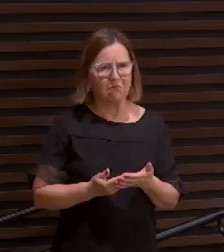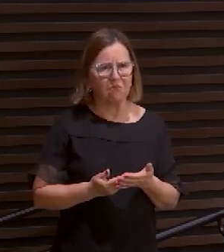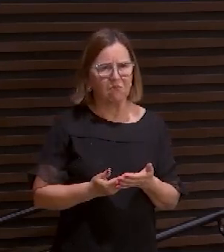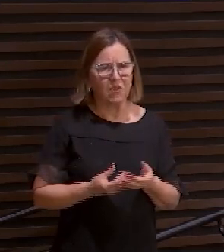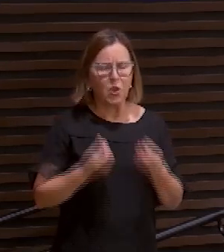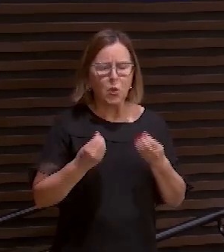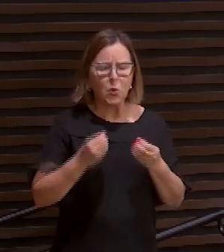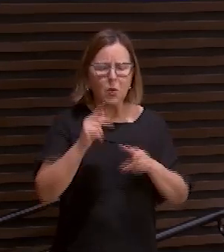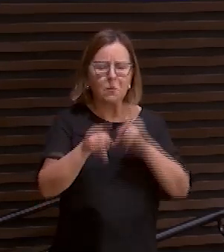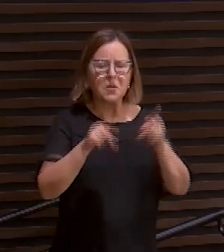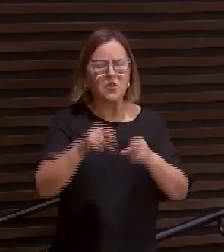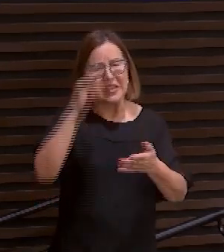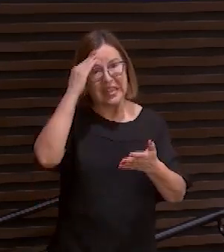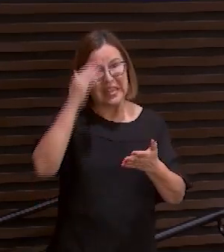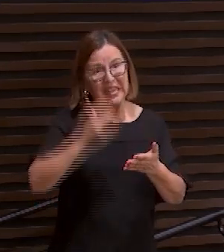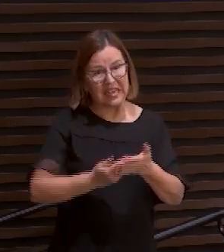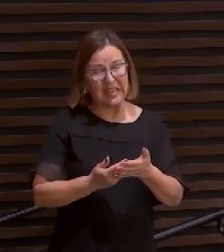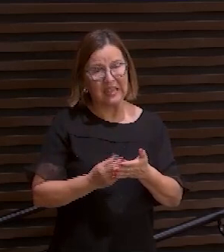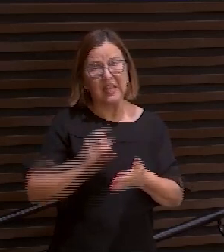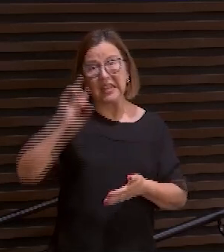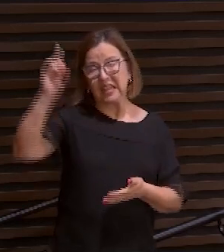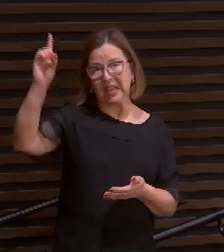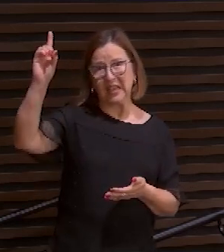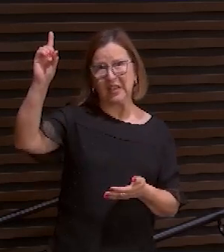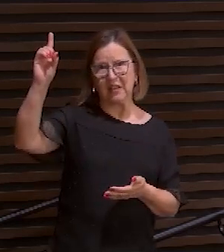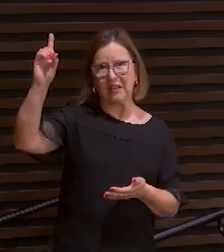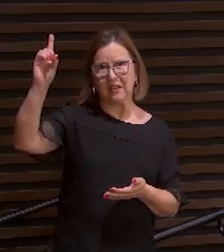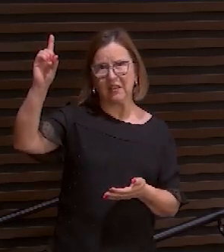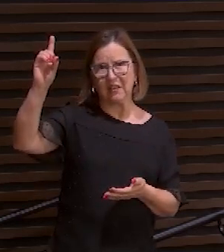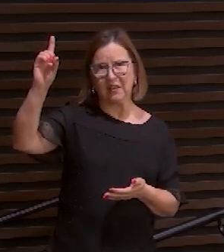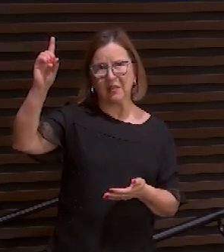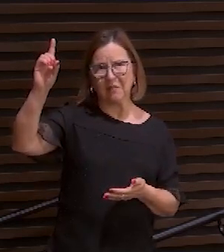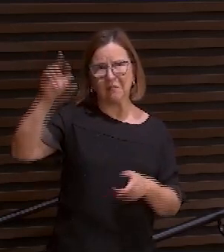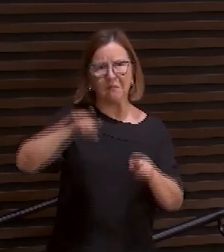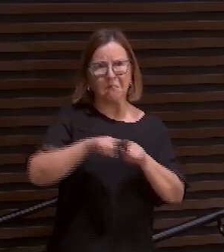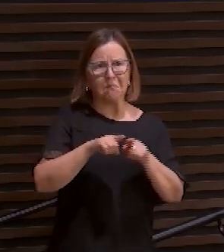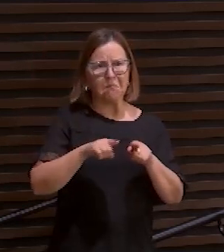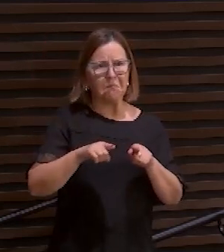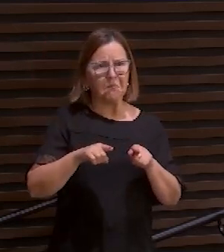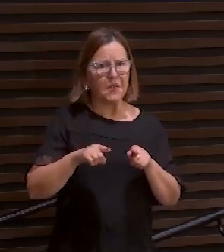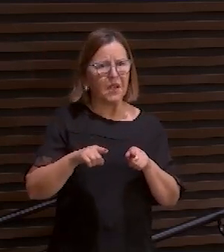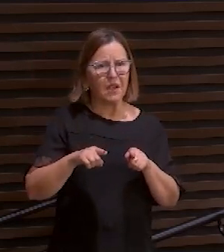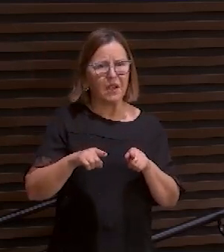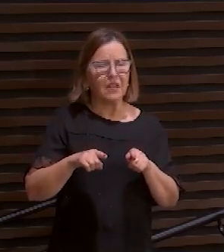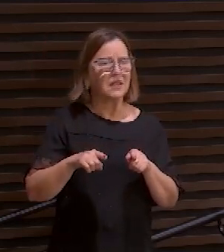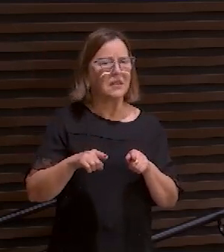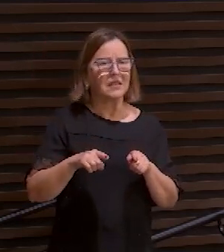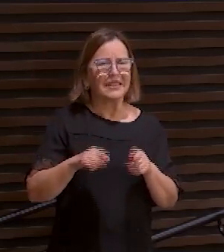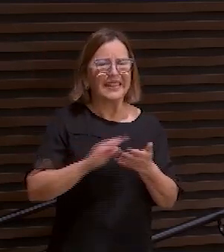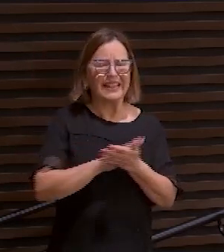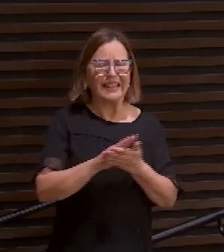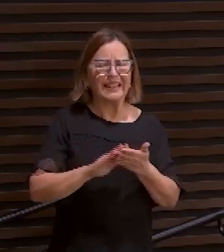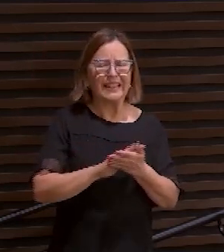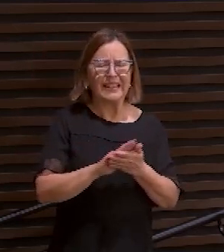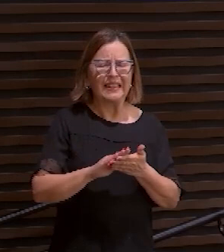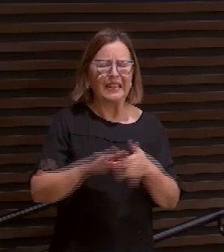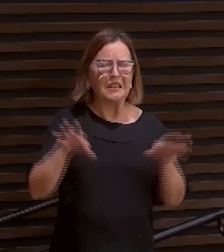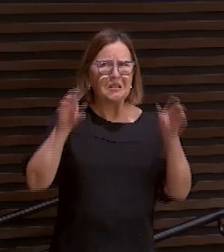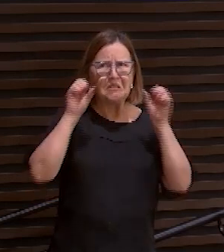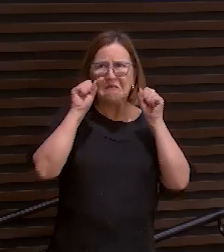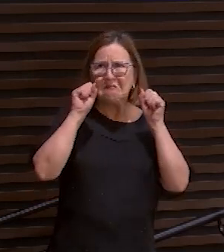crerão naquele de quem nada ouviram? E como